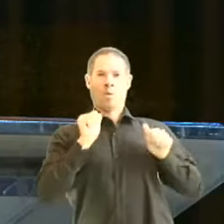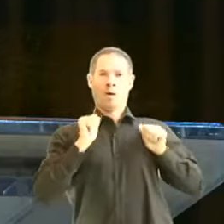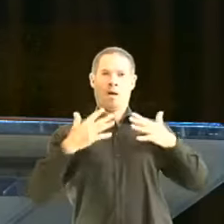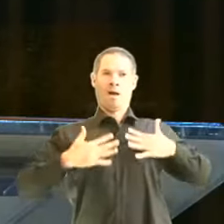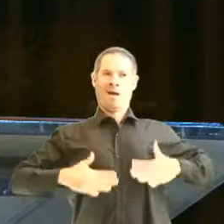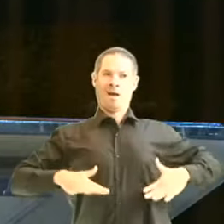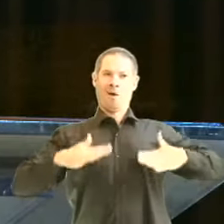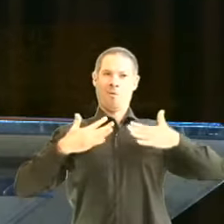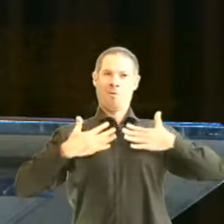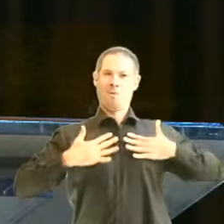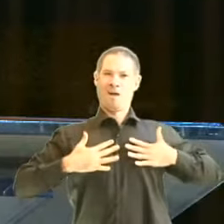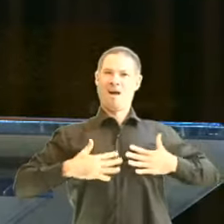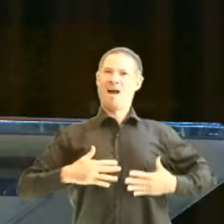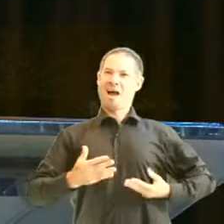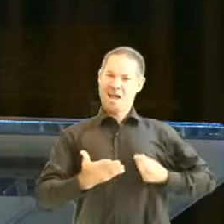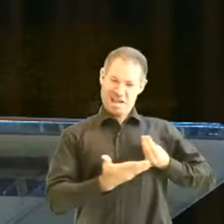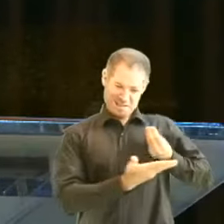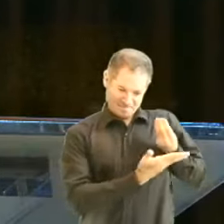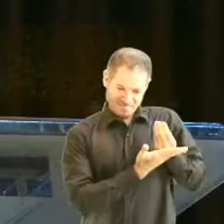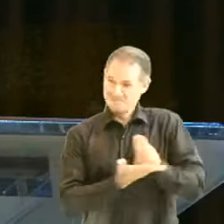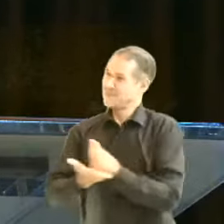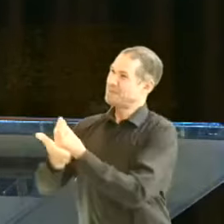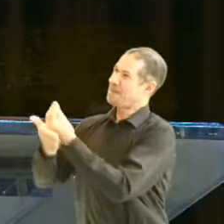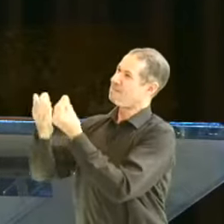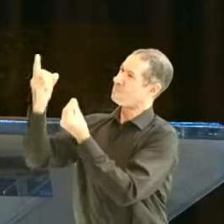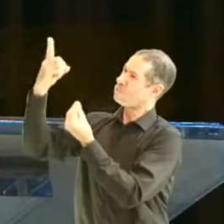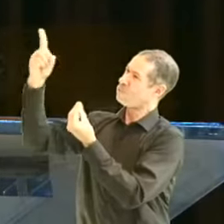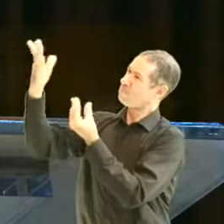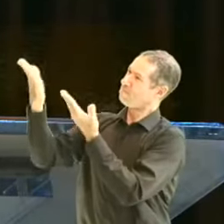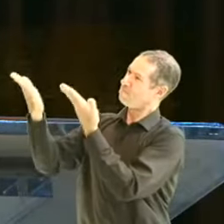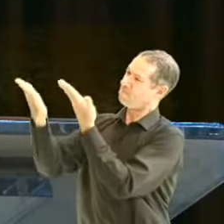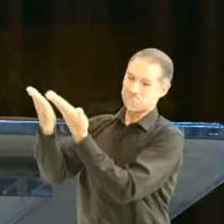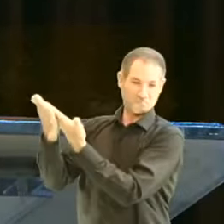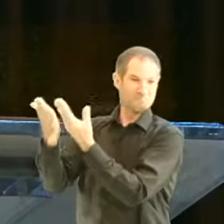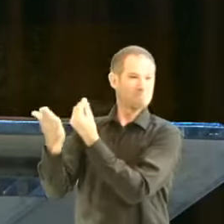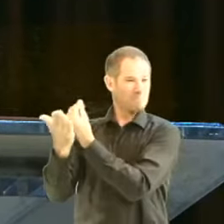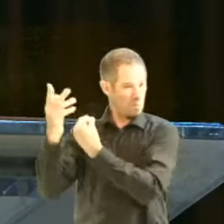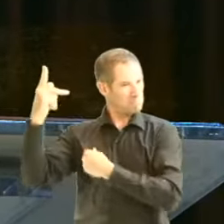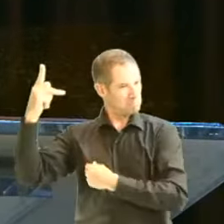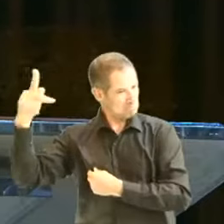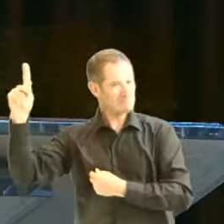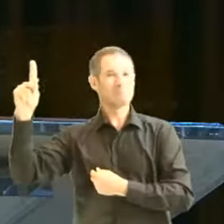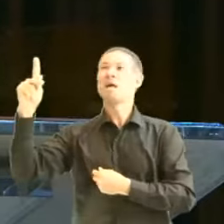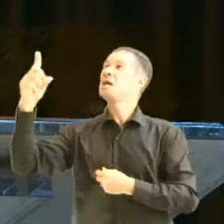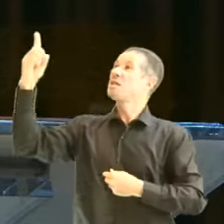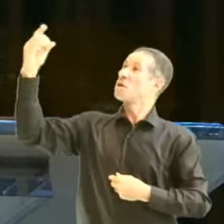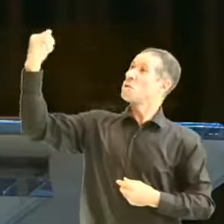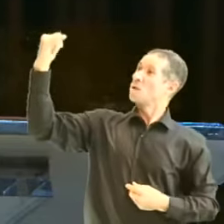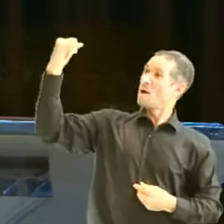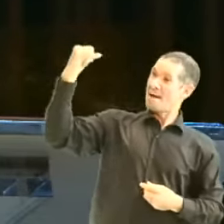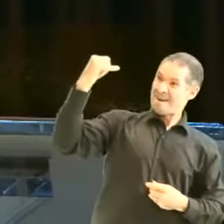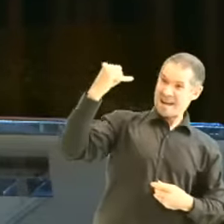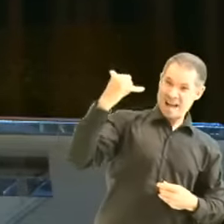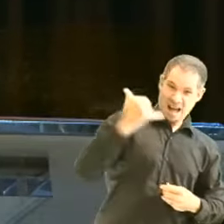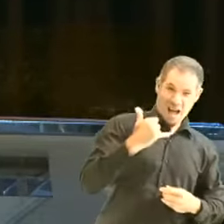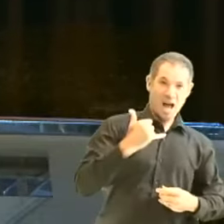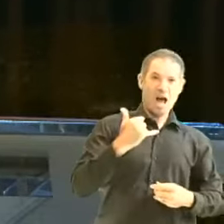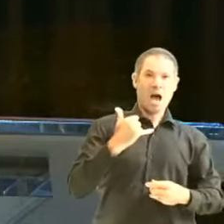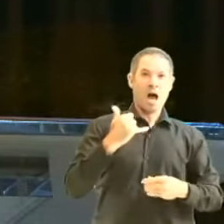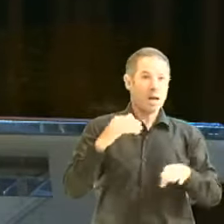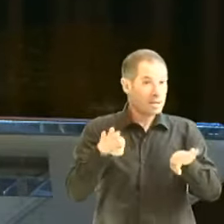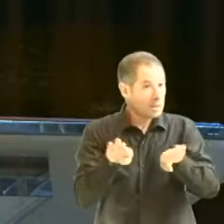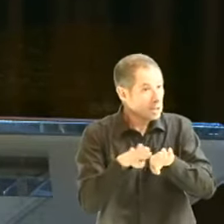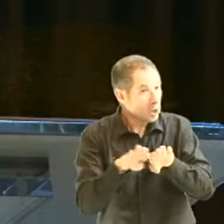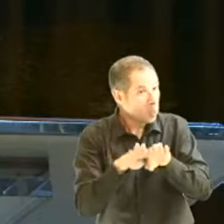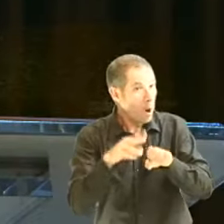e colocarmos a nossa vida em Suas mãos. E é por isso que o apelo de Deus continua sendo o mesmo